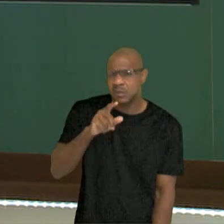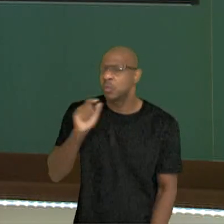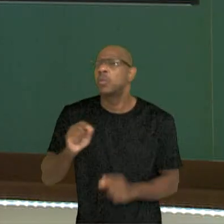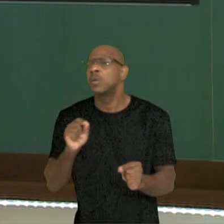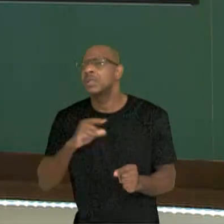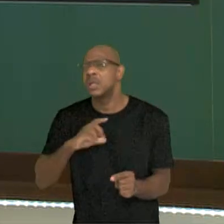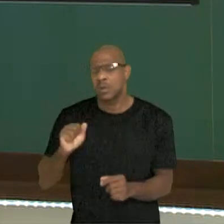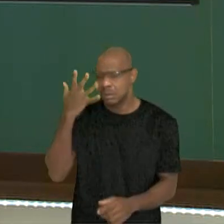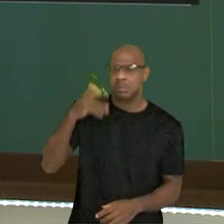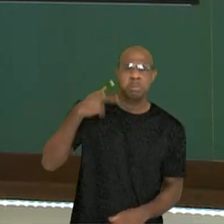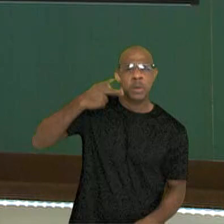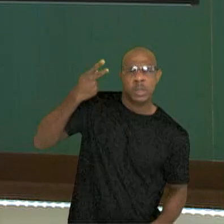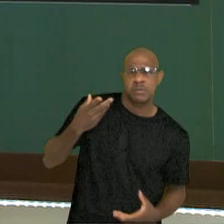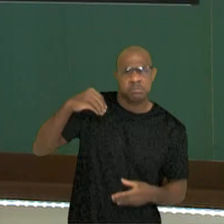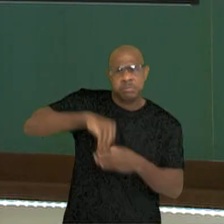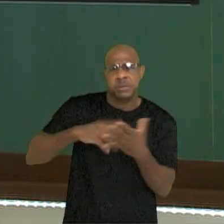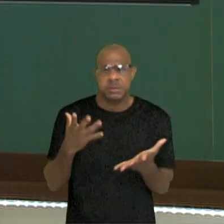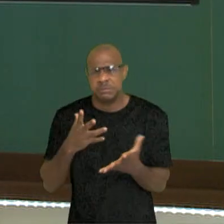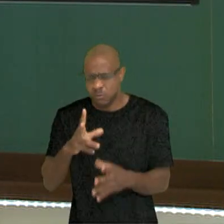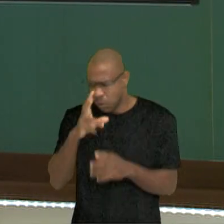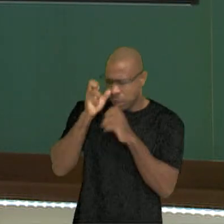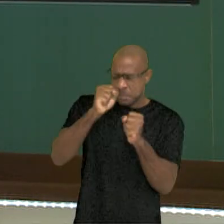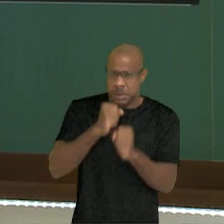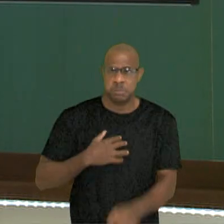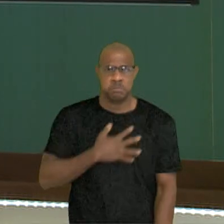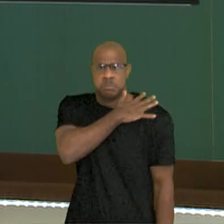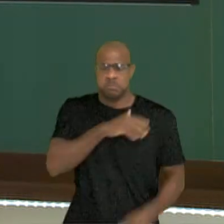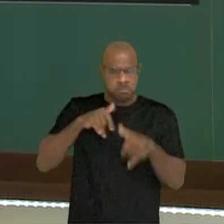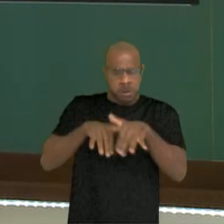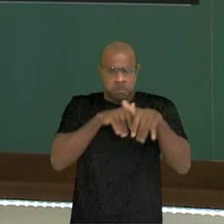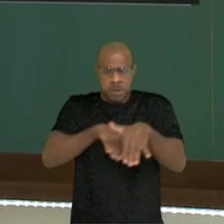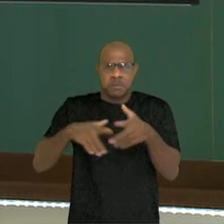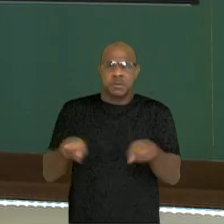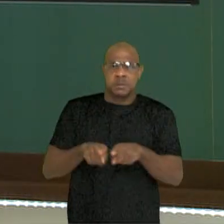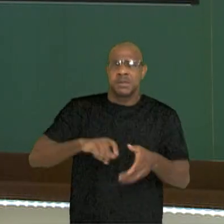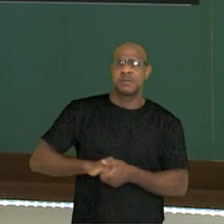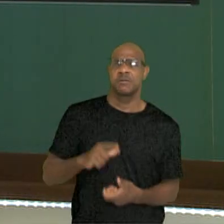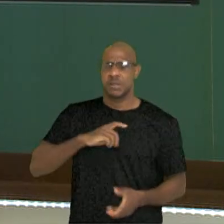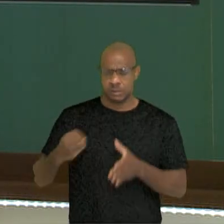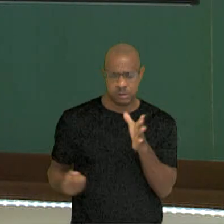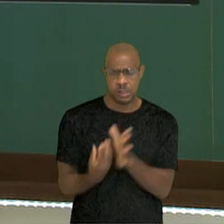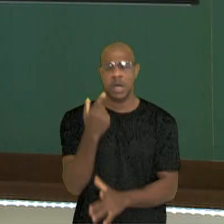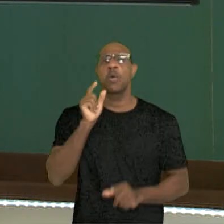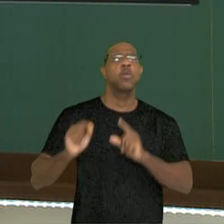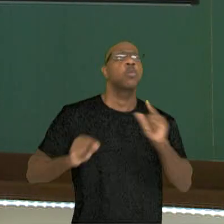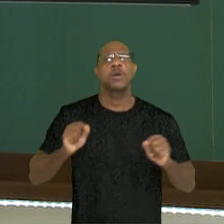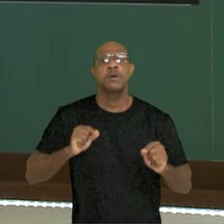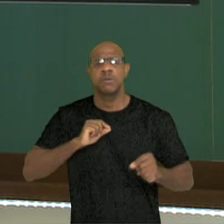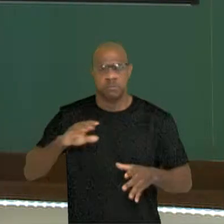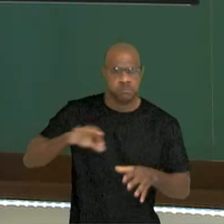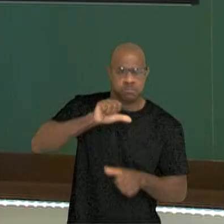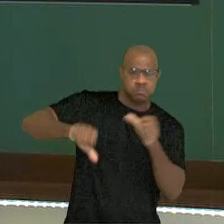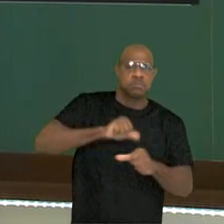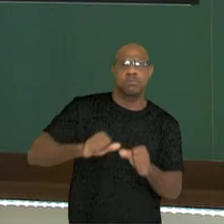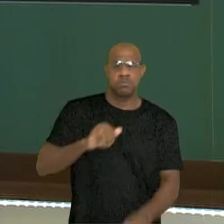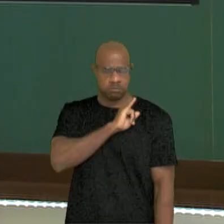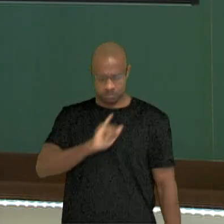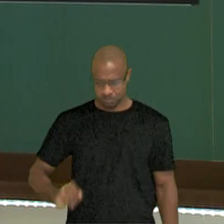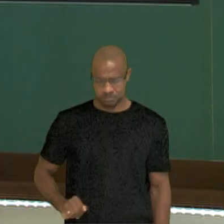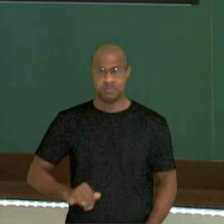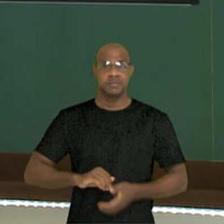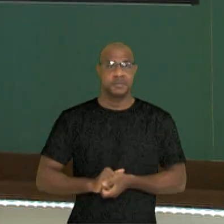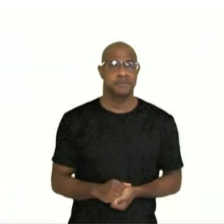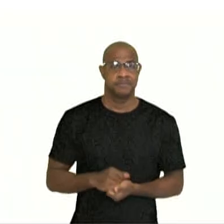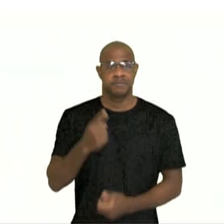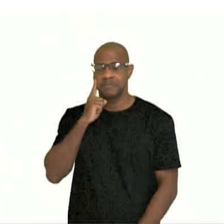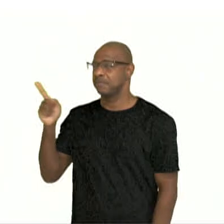esse período da República, esse fortalecimento do exército durante a República, que vai gerar posteriormente o Império? Aqui a gente tem uma